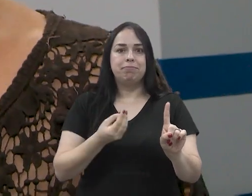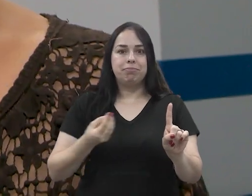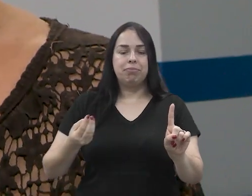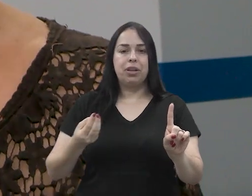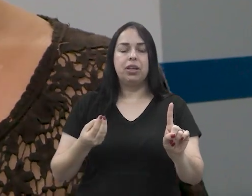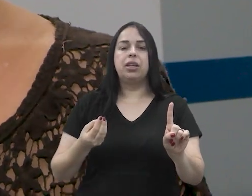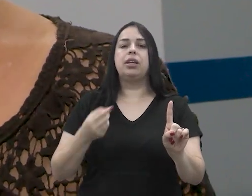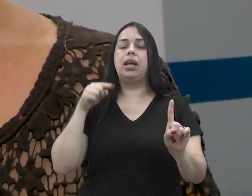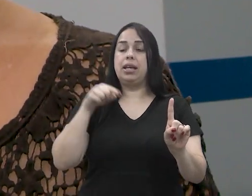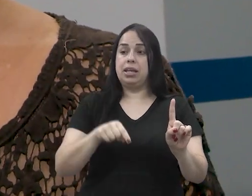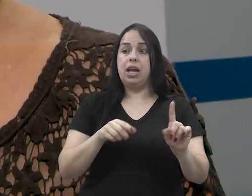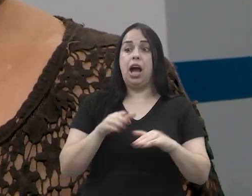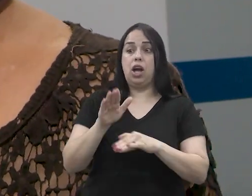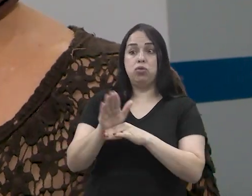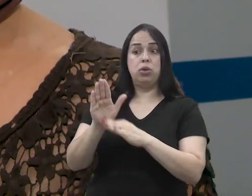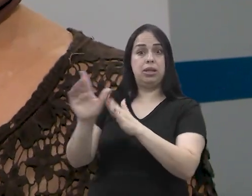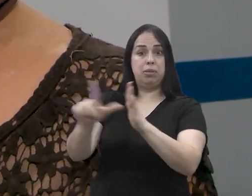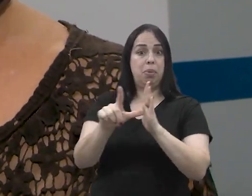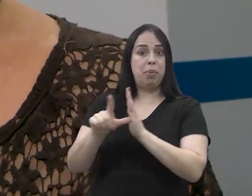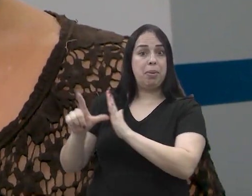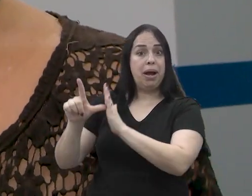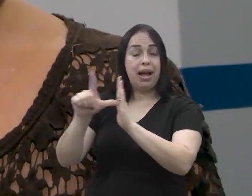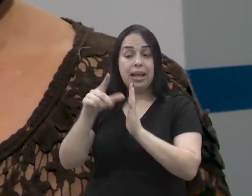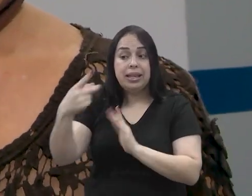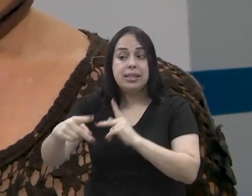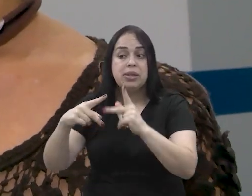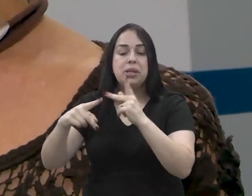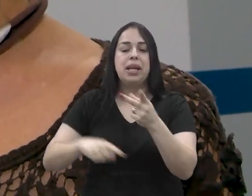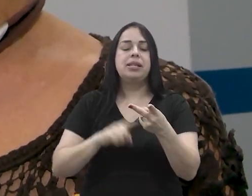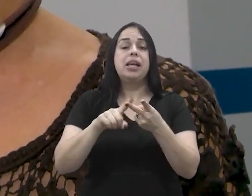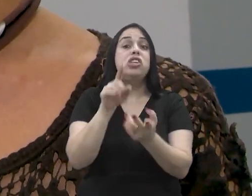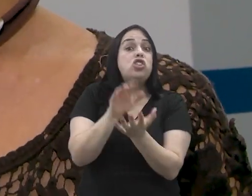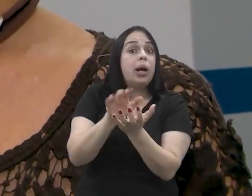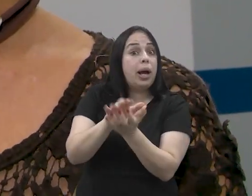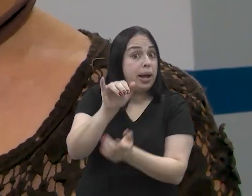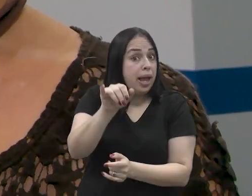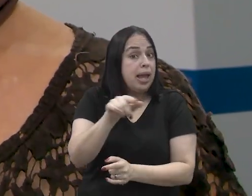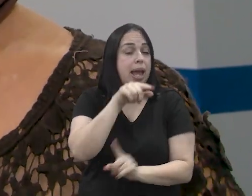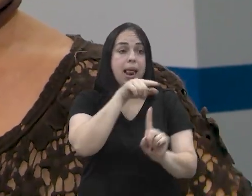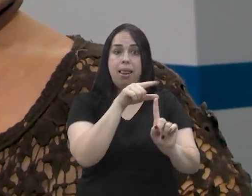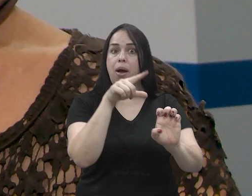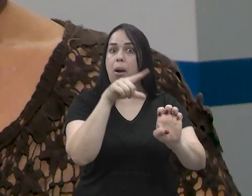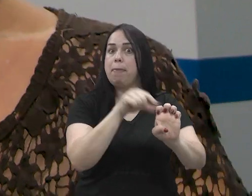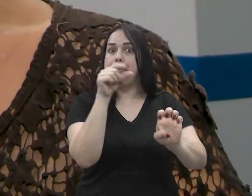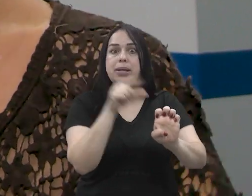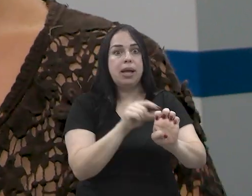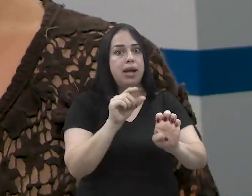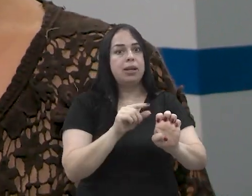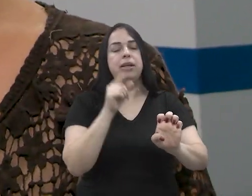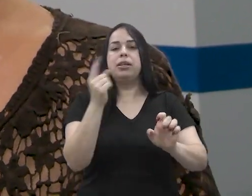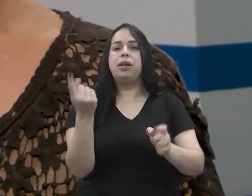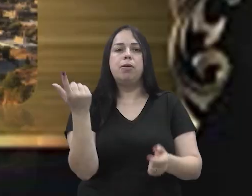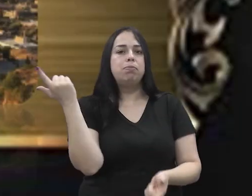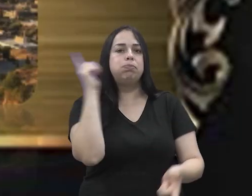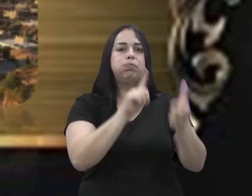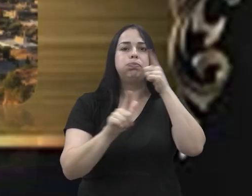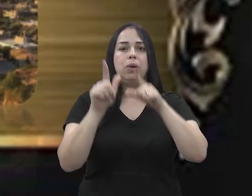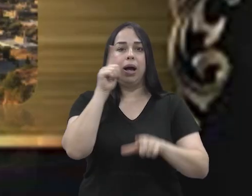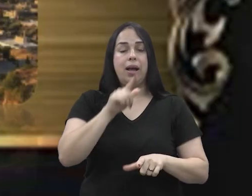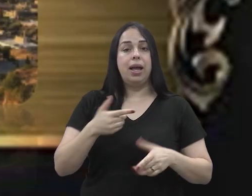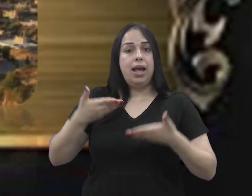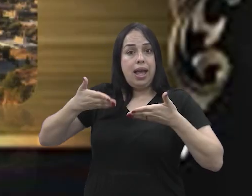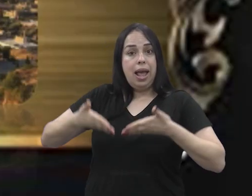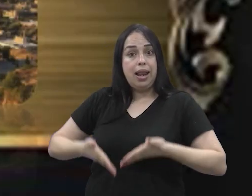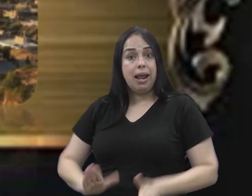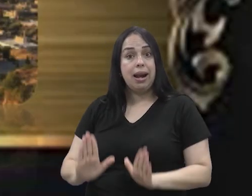junto ao comércio em São José dos Campos e Jacareí. É um grande empresário que foi vencedor. Nascido